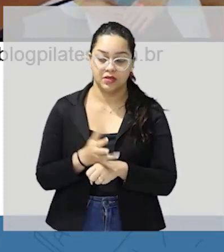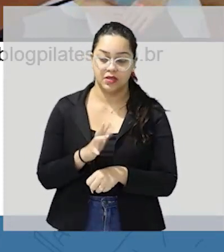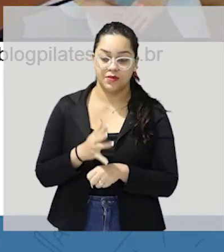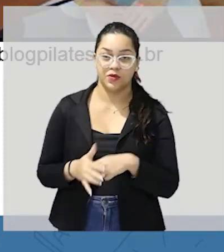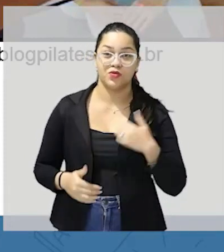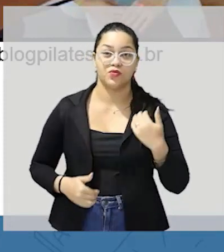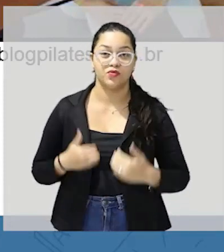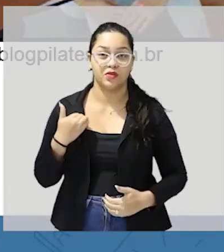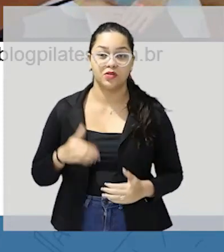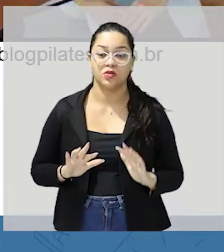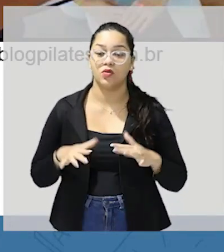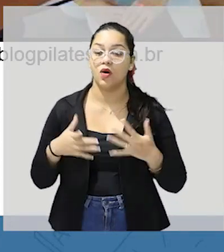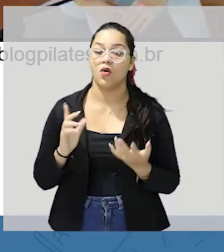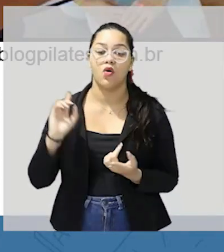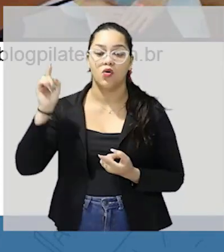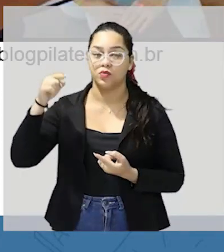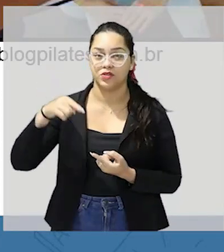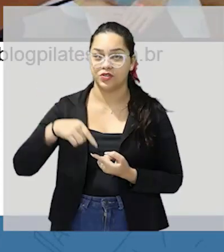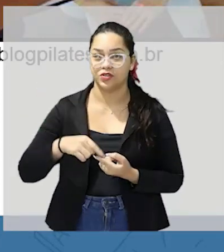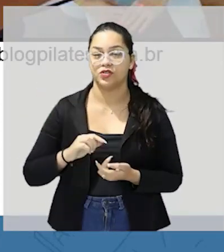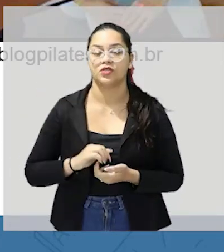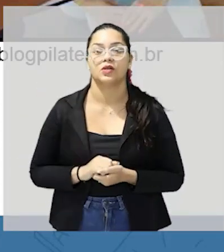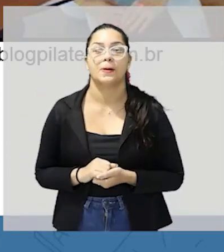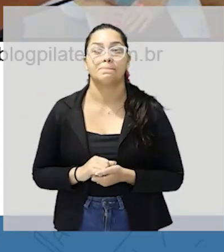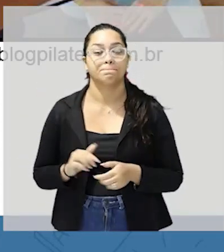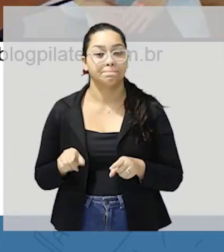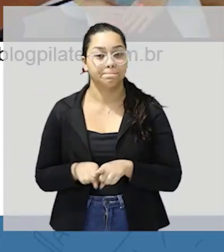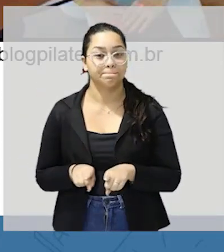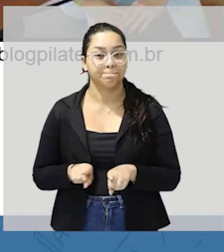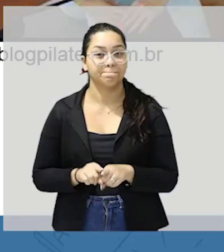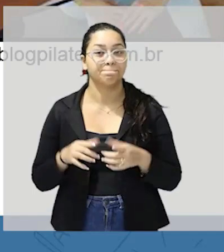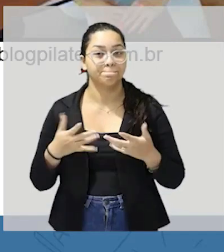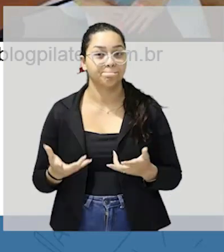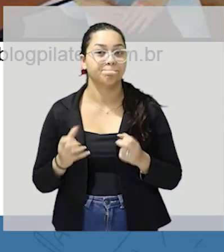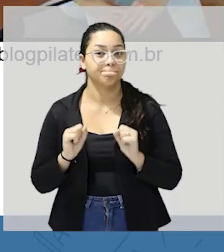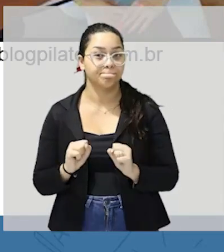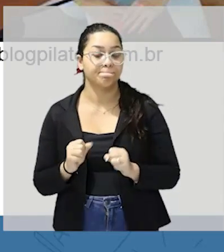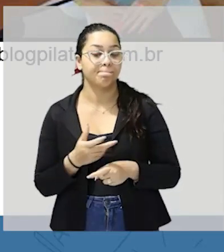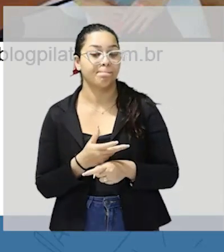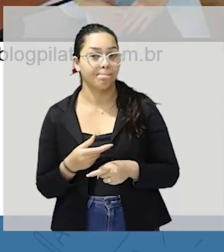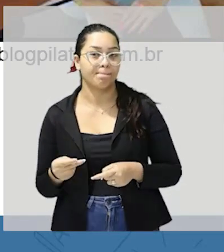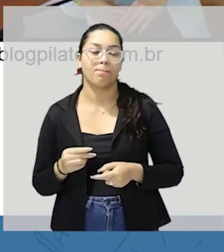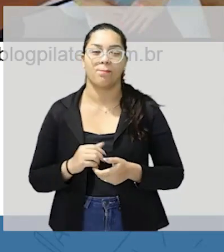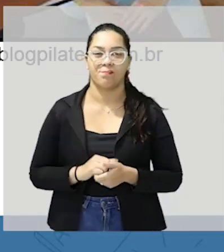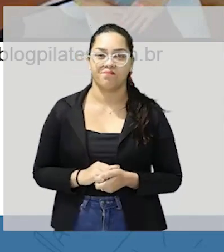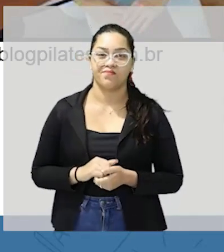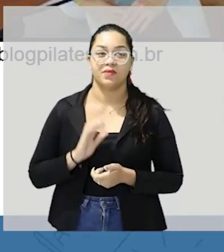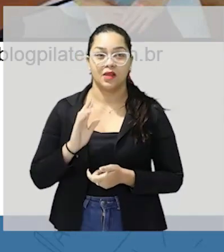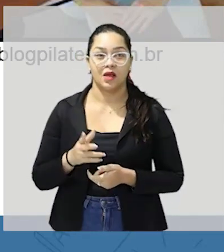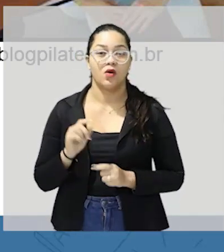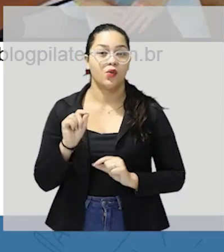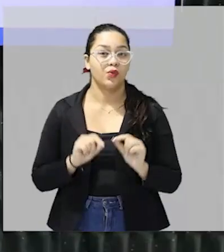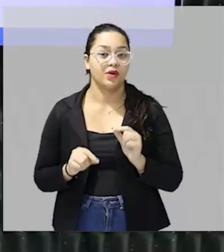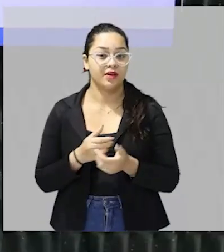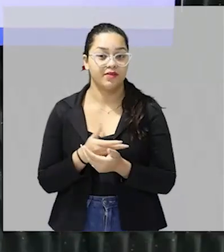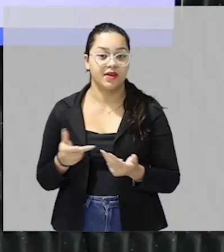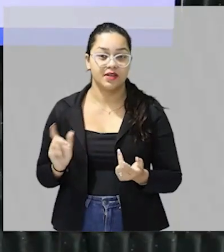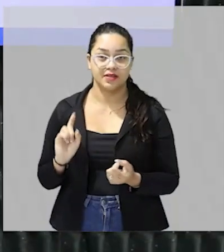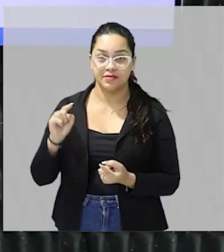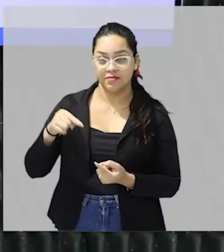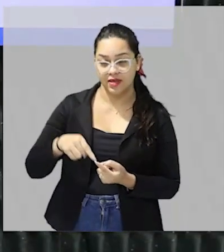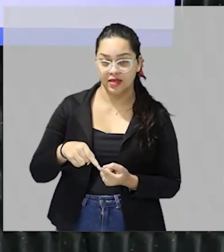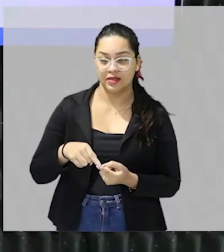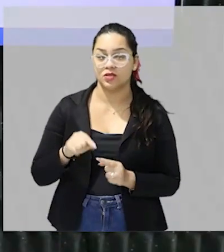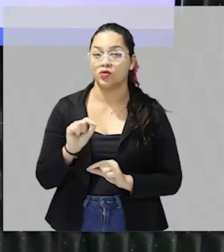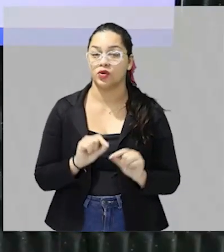físico. Quais os objetivos a serem conquistados e quais as formas para tentar conquistá-los. Aqui nós iremos traçar as metas.